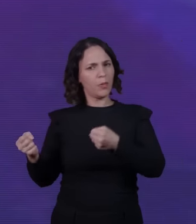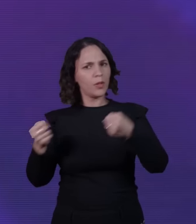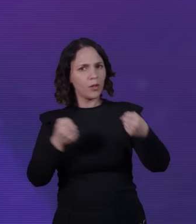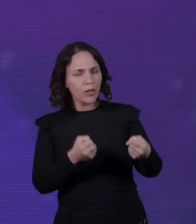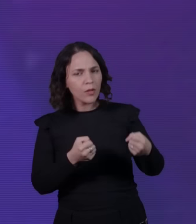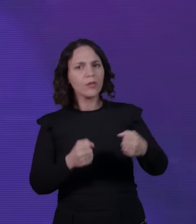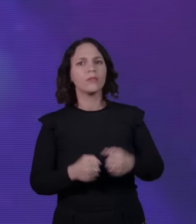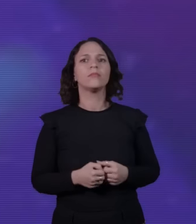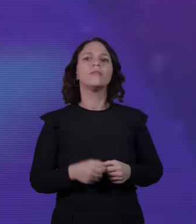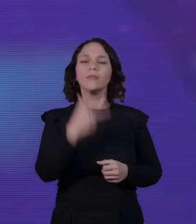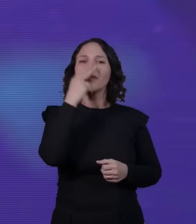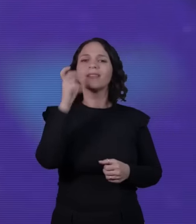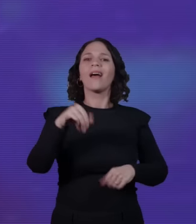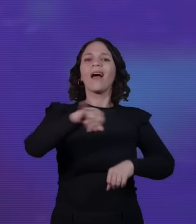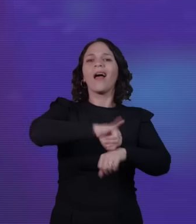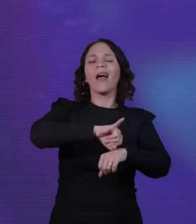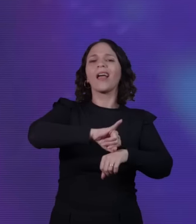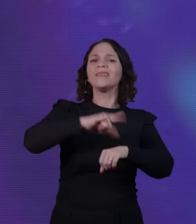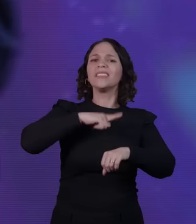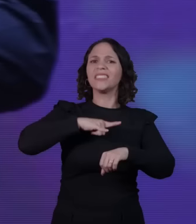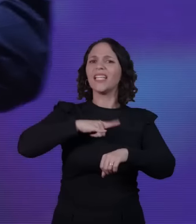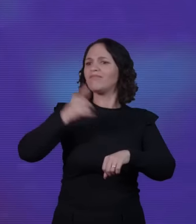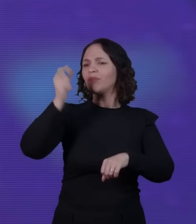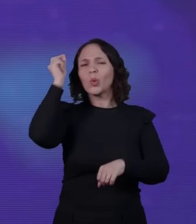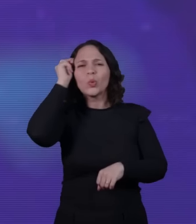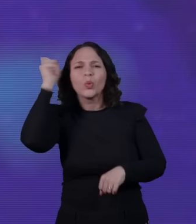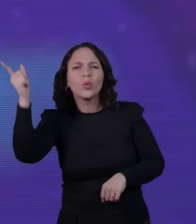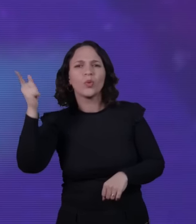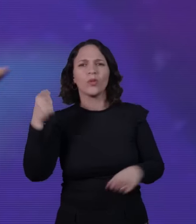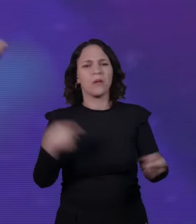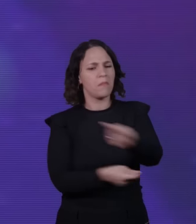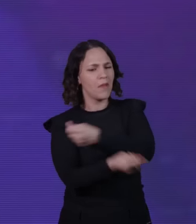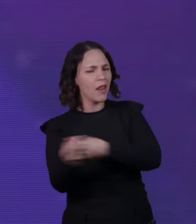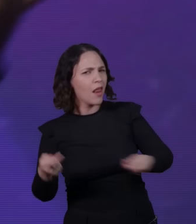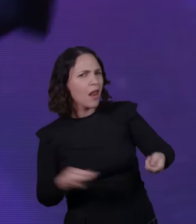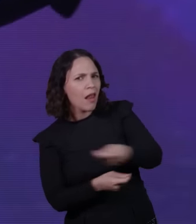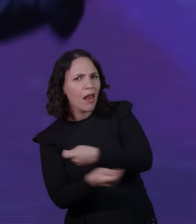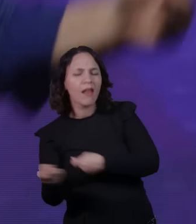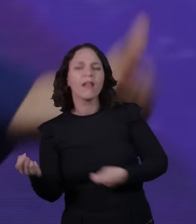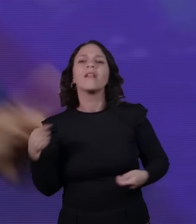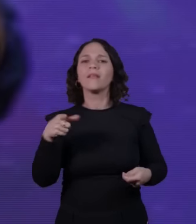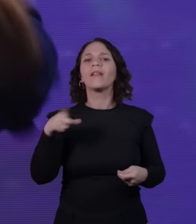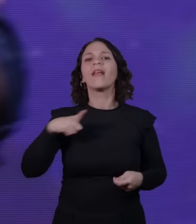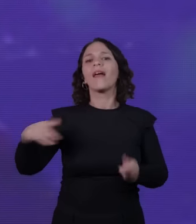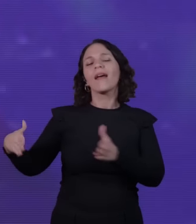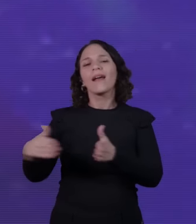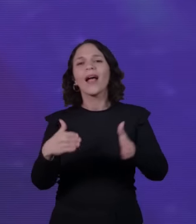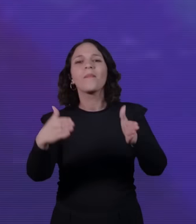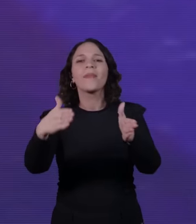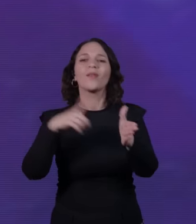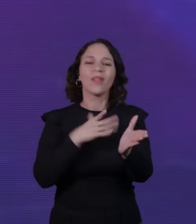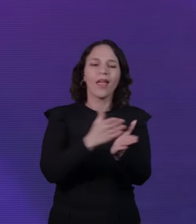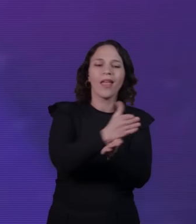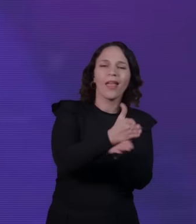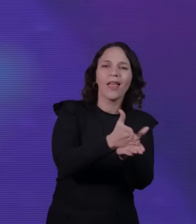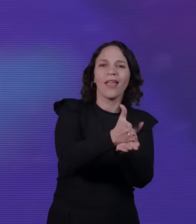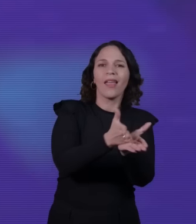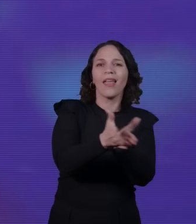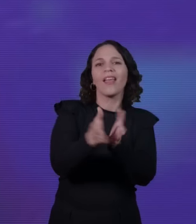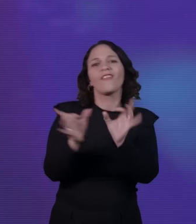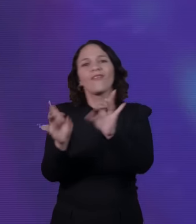uma cidade que era um centro de cultura, centro de comércio, era caminho das rotas, né, das